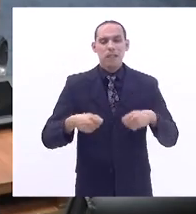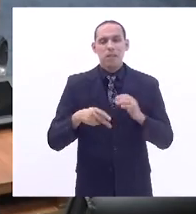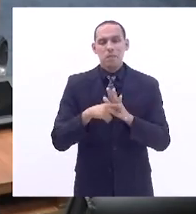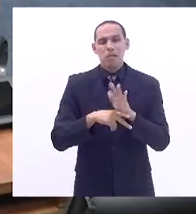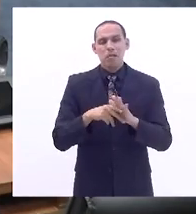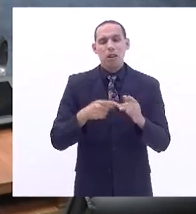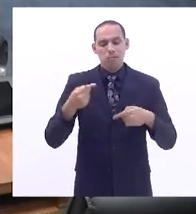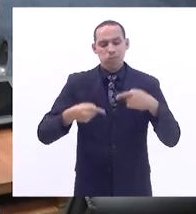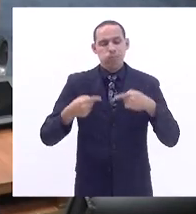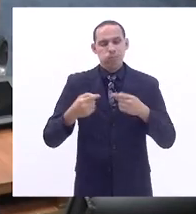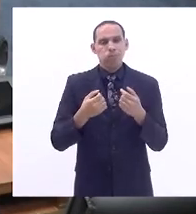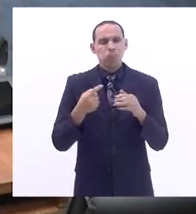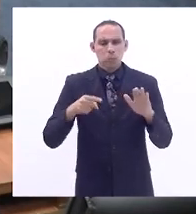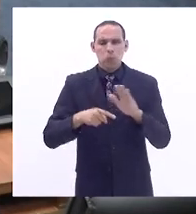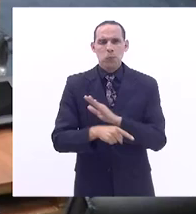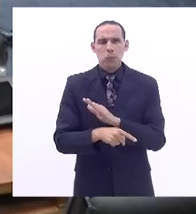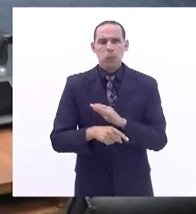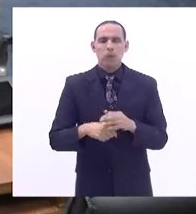discussão